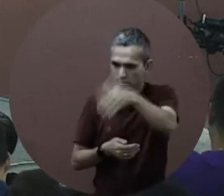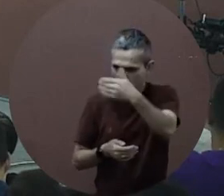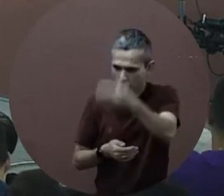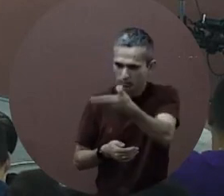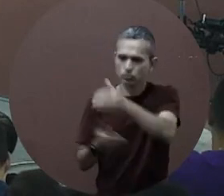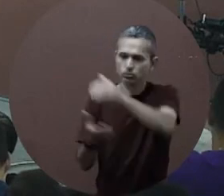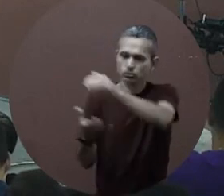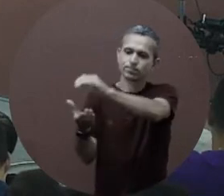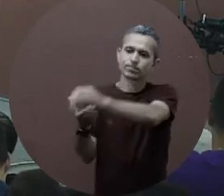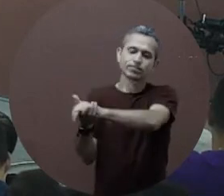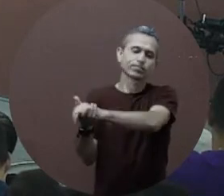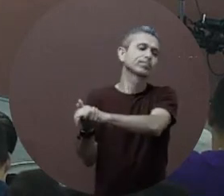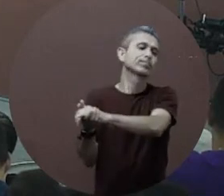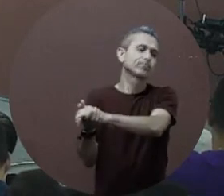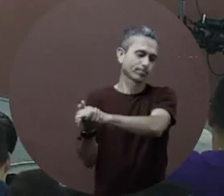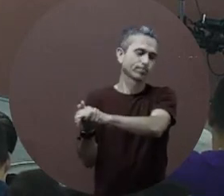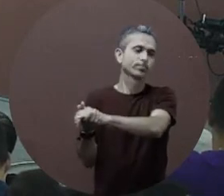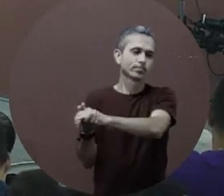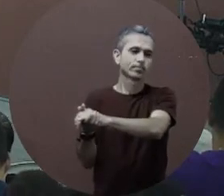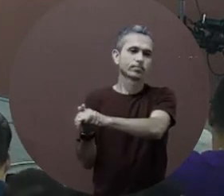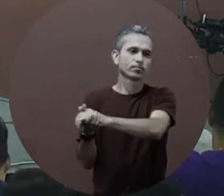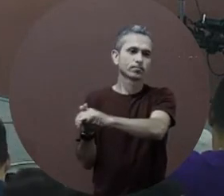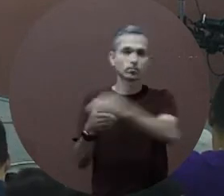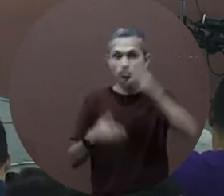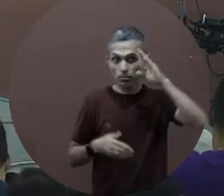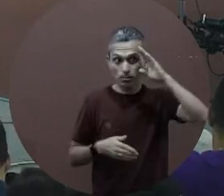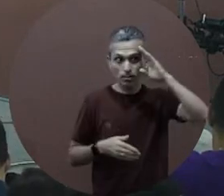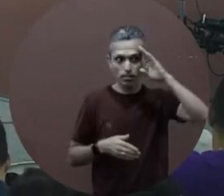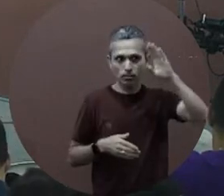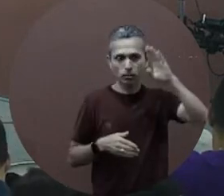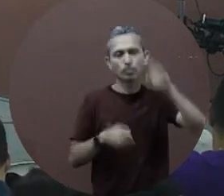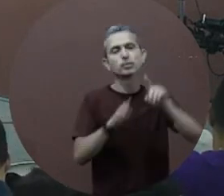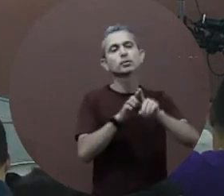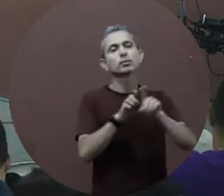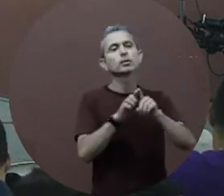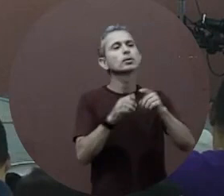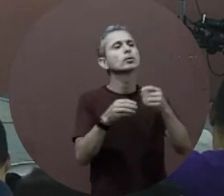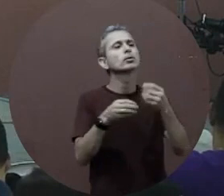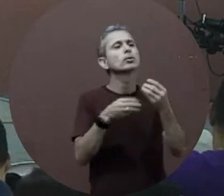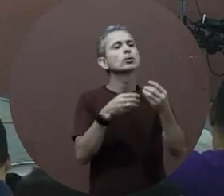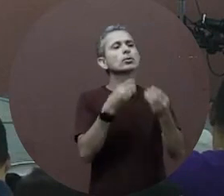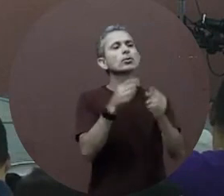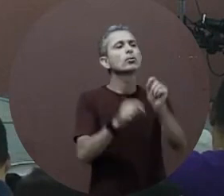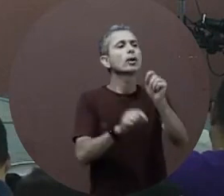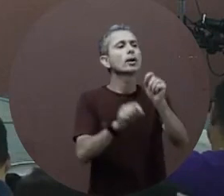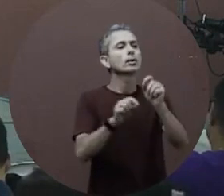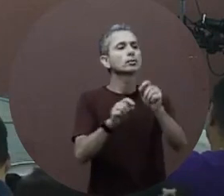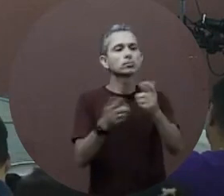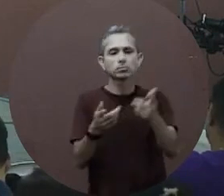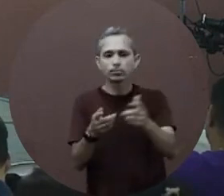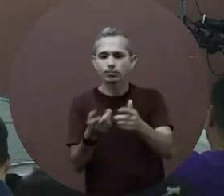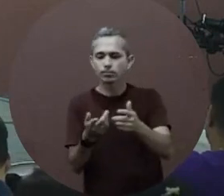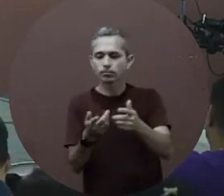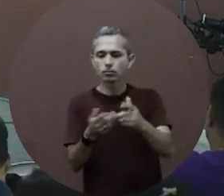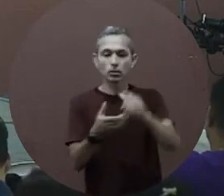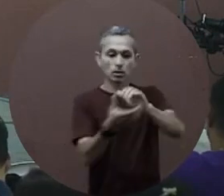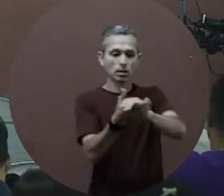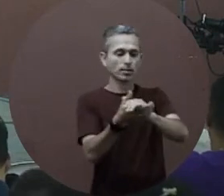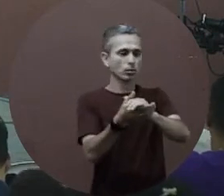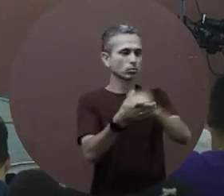matrimônio. Mas, principalmente, o leito conjugal sem mancha, um casamento